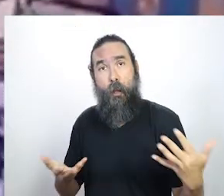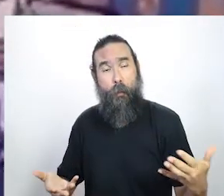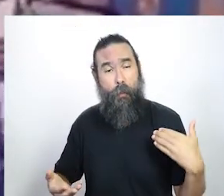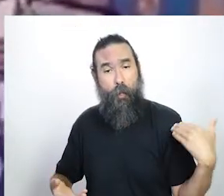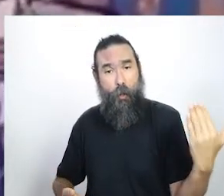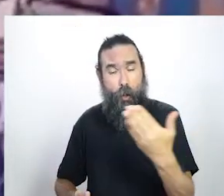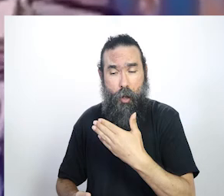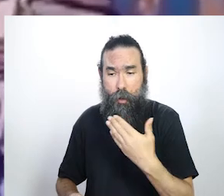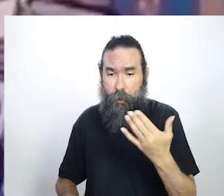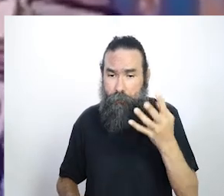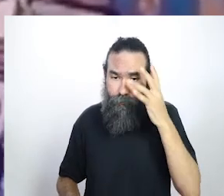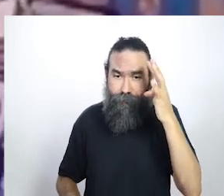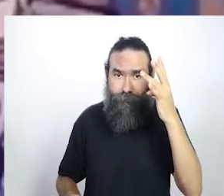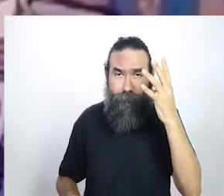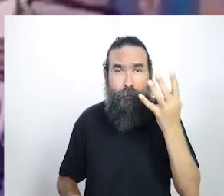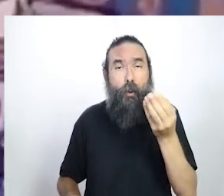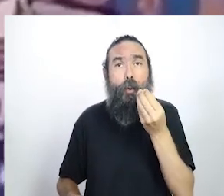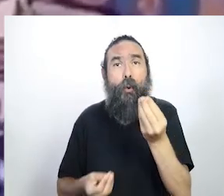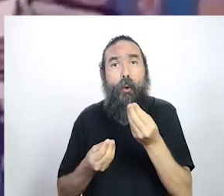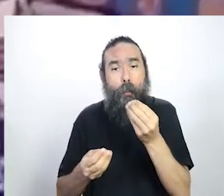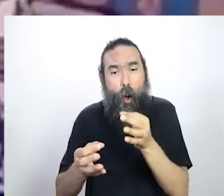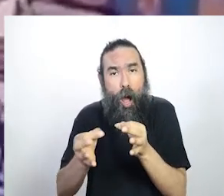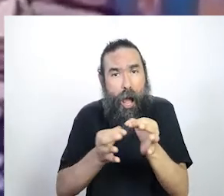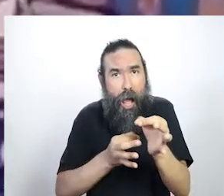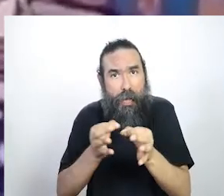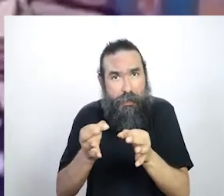numa ordem aqui.